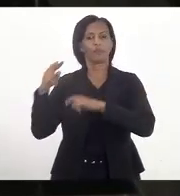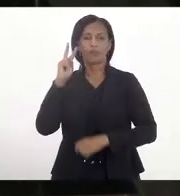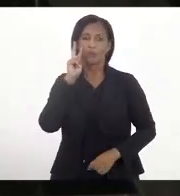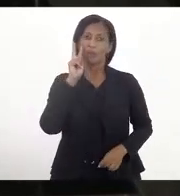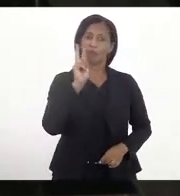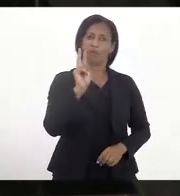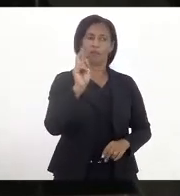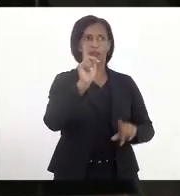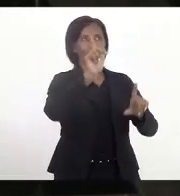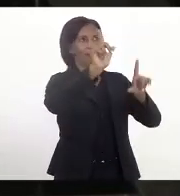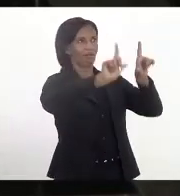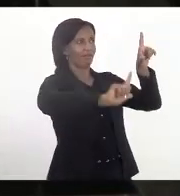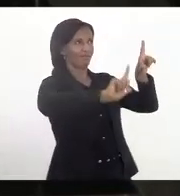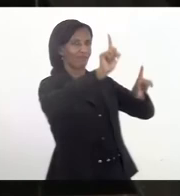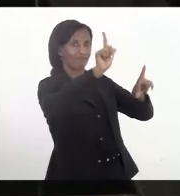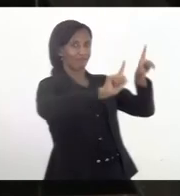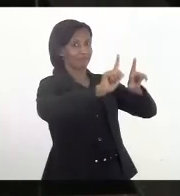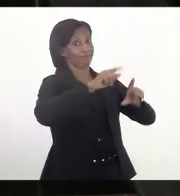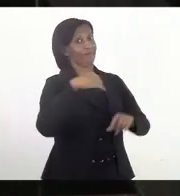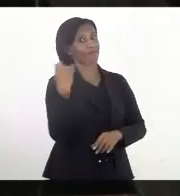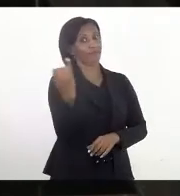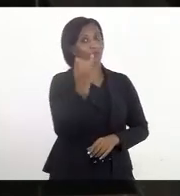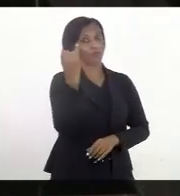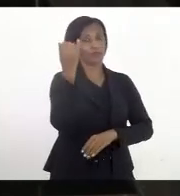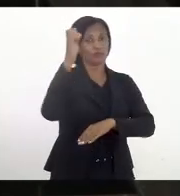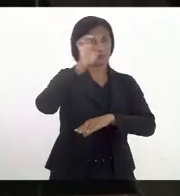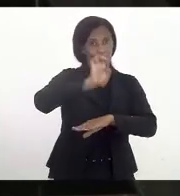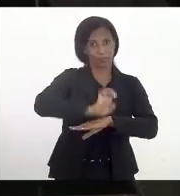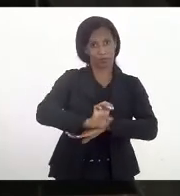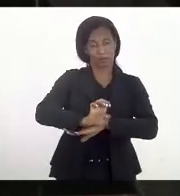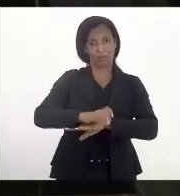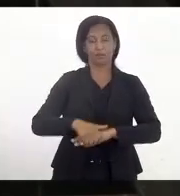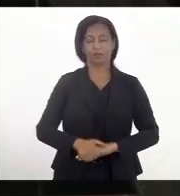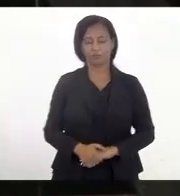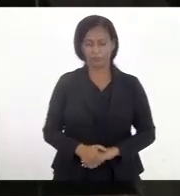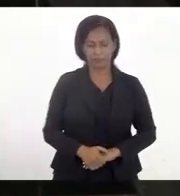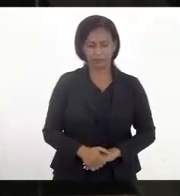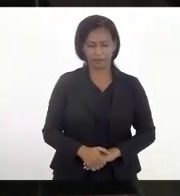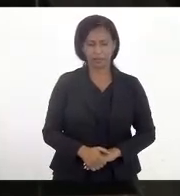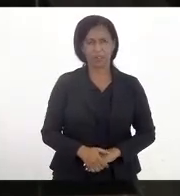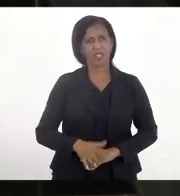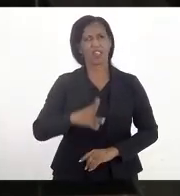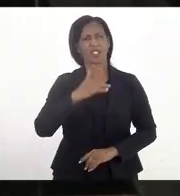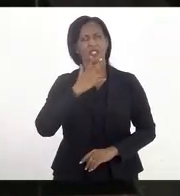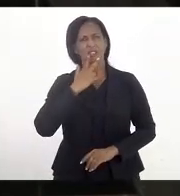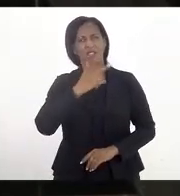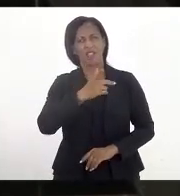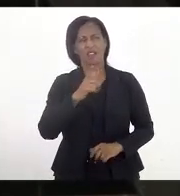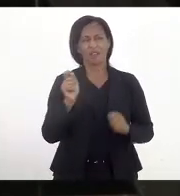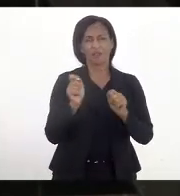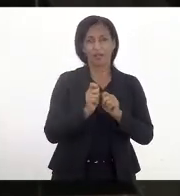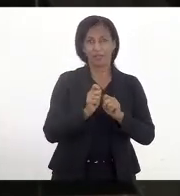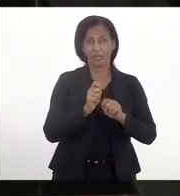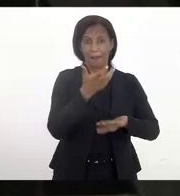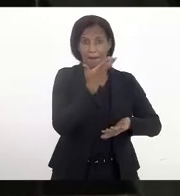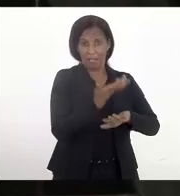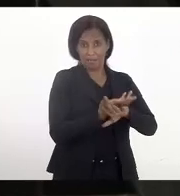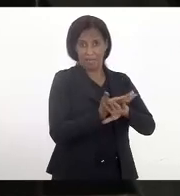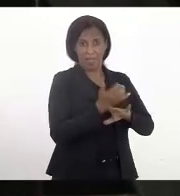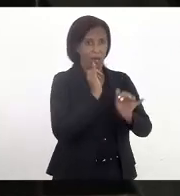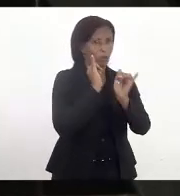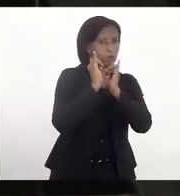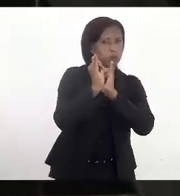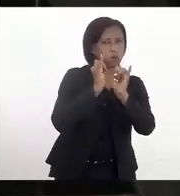é uma TV importante do nosso estado e ela fazia uma justa matéria